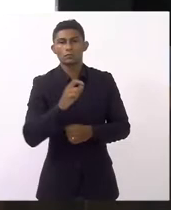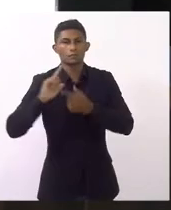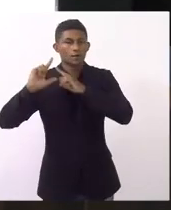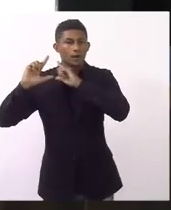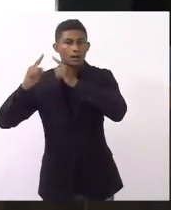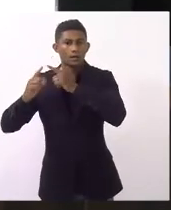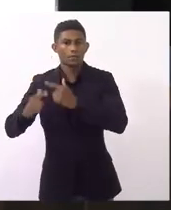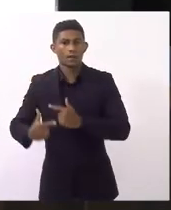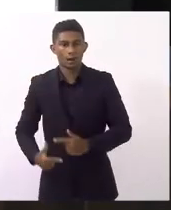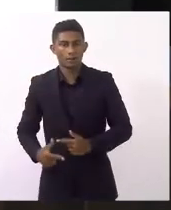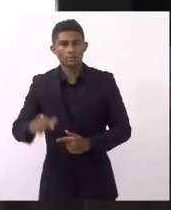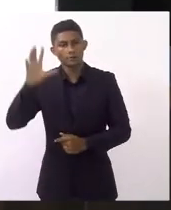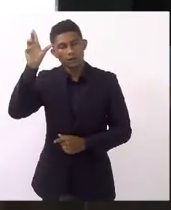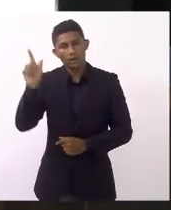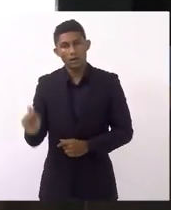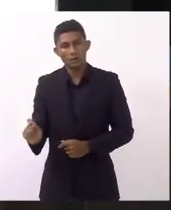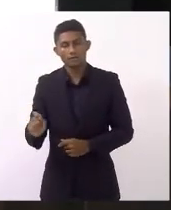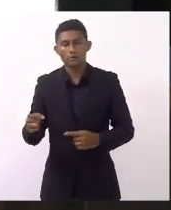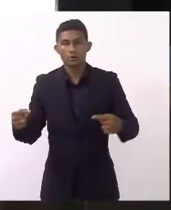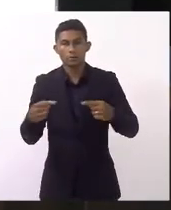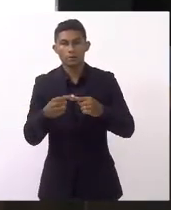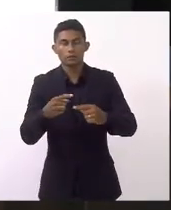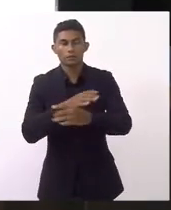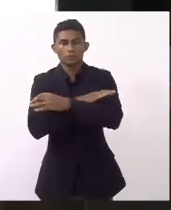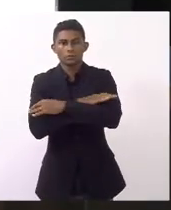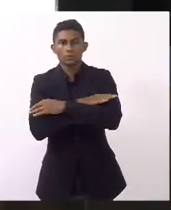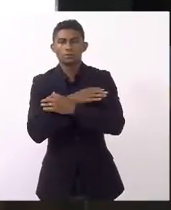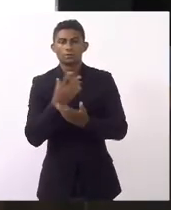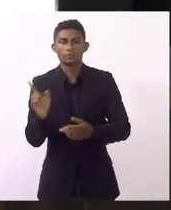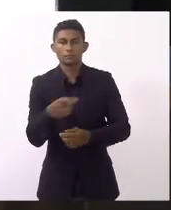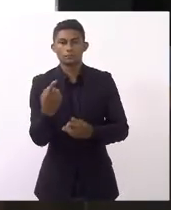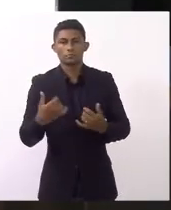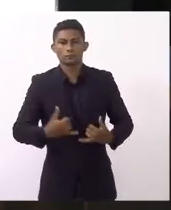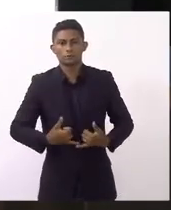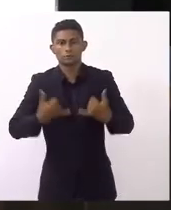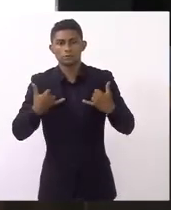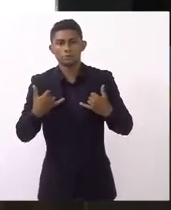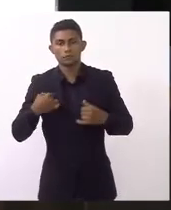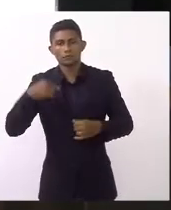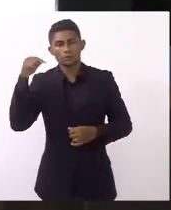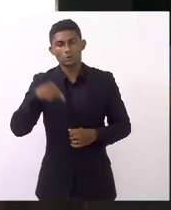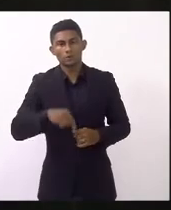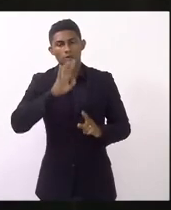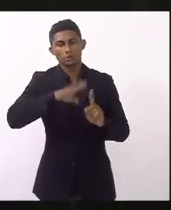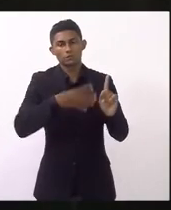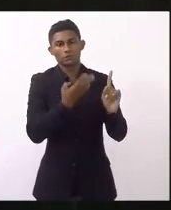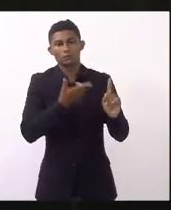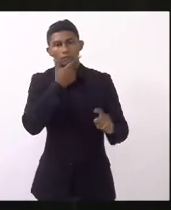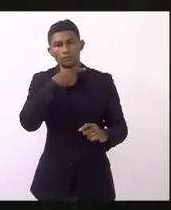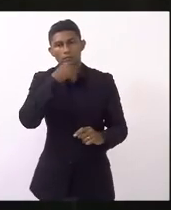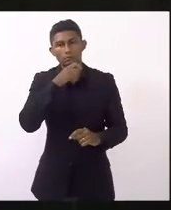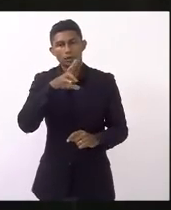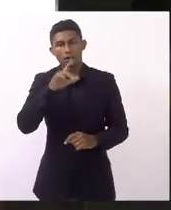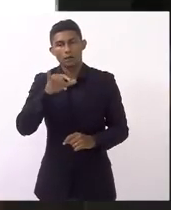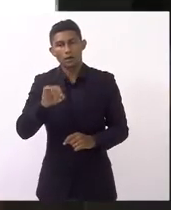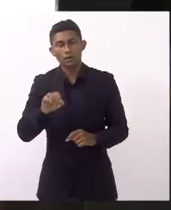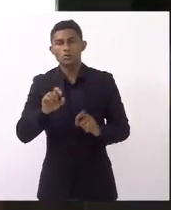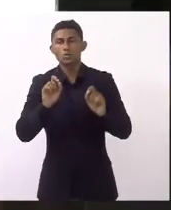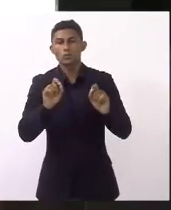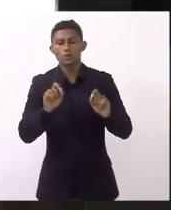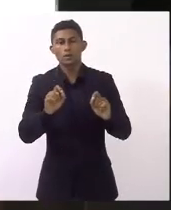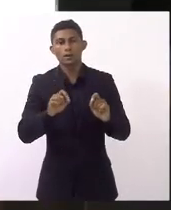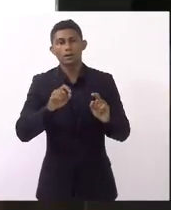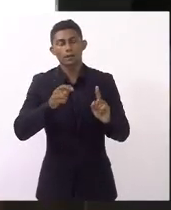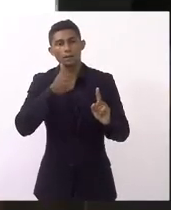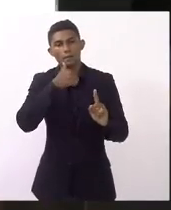ansa afrodiaspórica que cabe a umbanda é com imenso orgulho que homenageamos pai Caio com homenagem